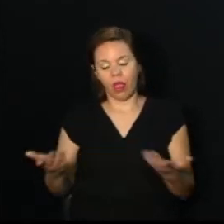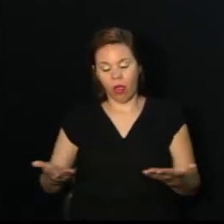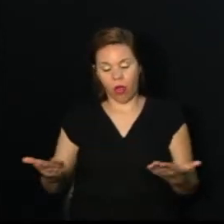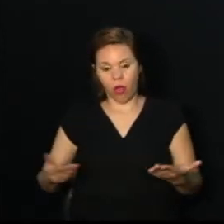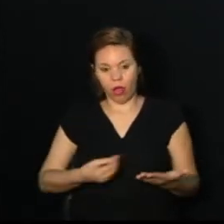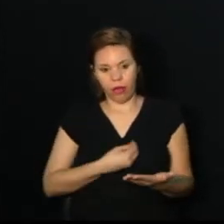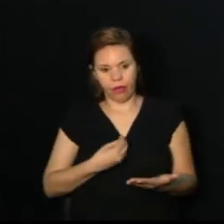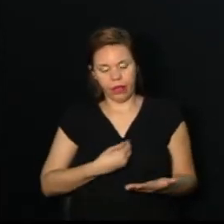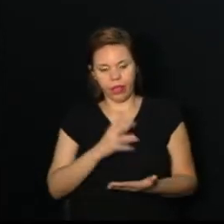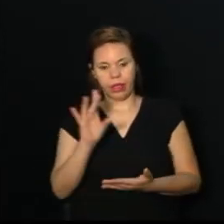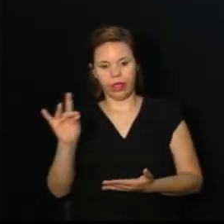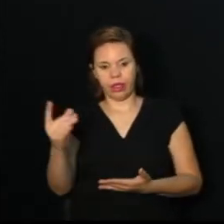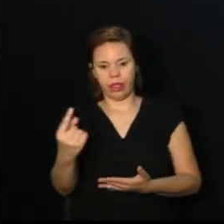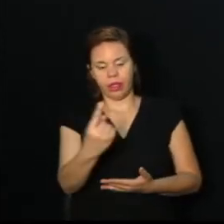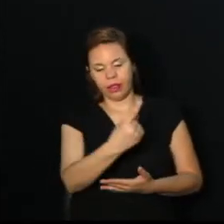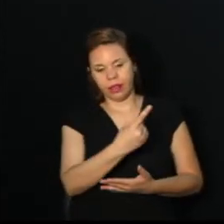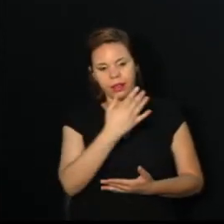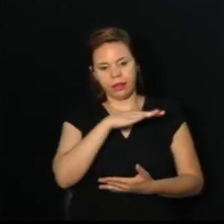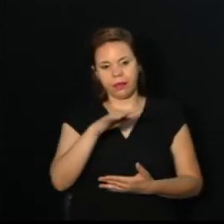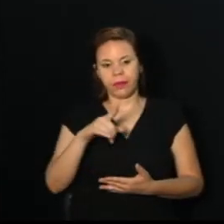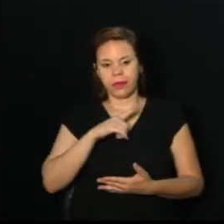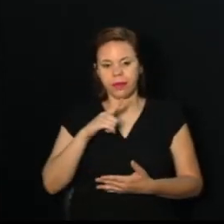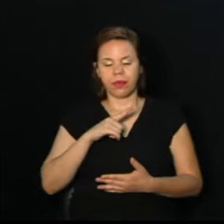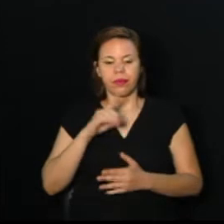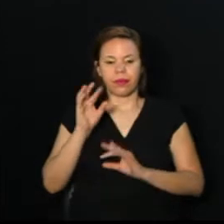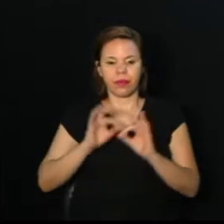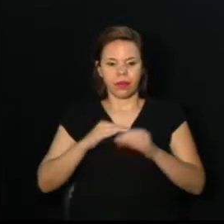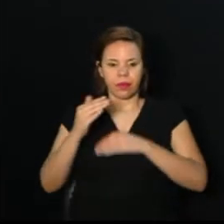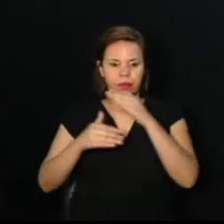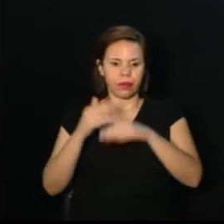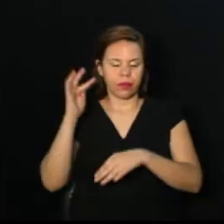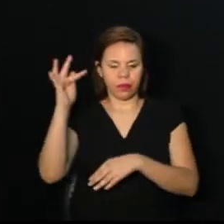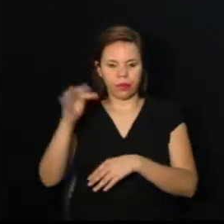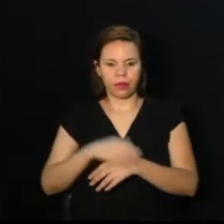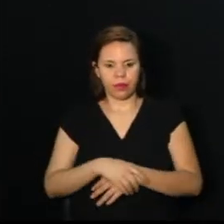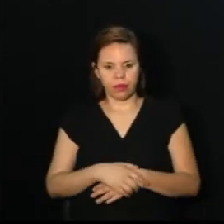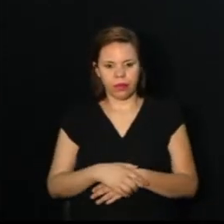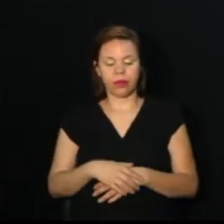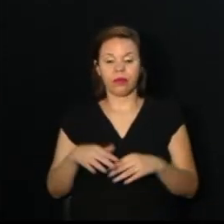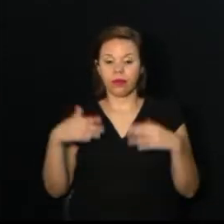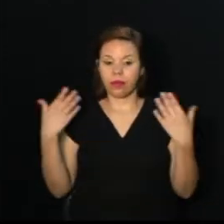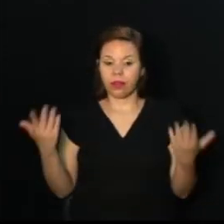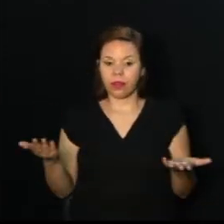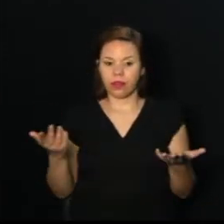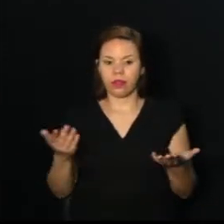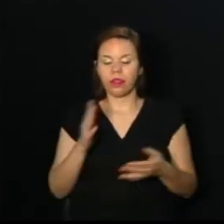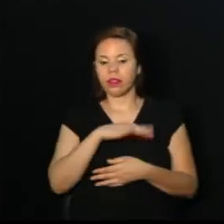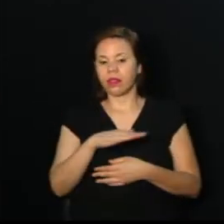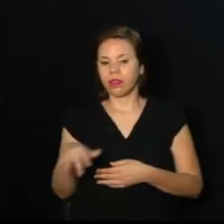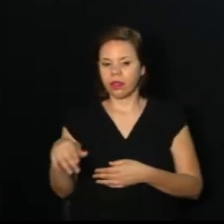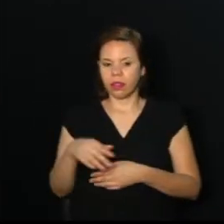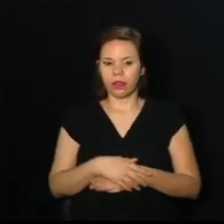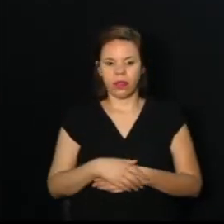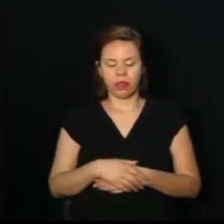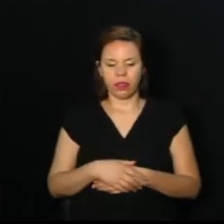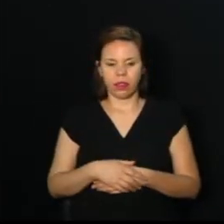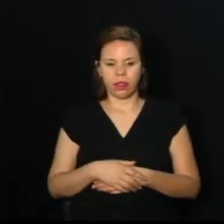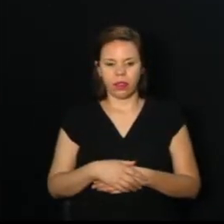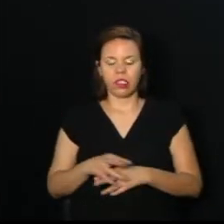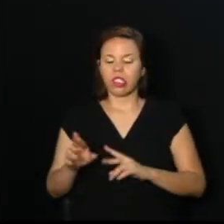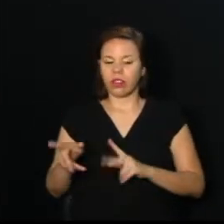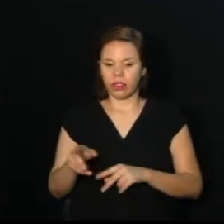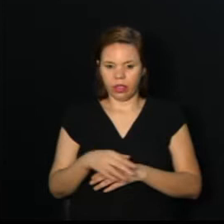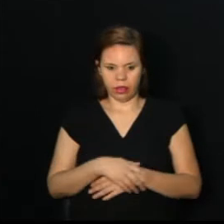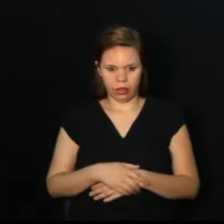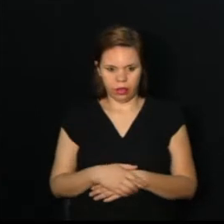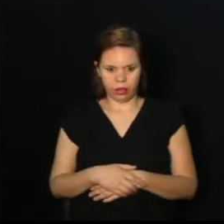e cada uma vai ter uma projeção de futuro. Então, crianças são